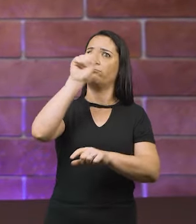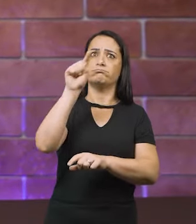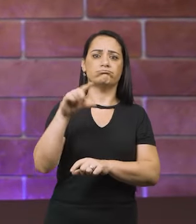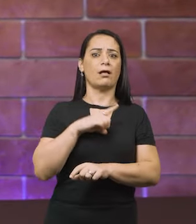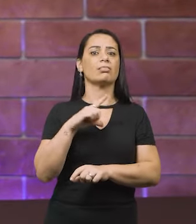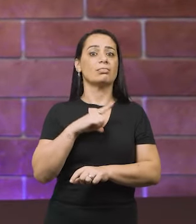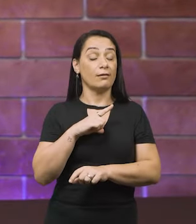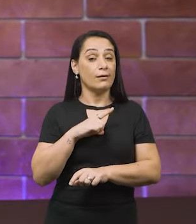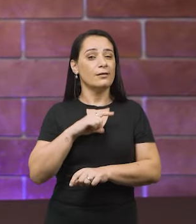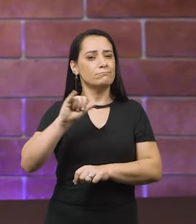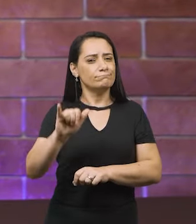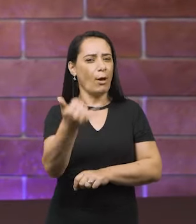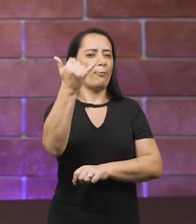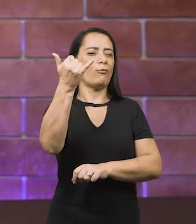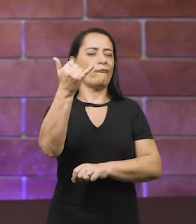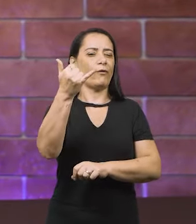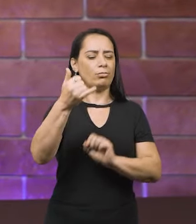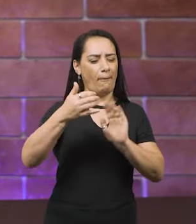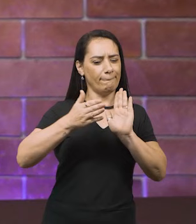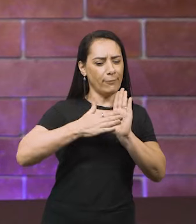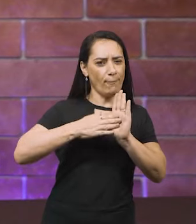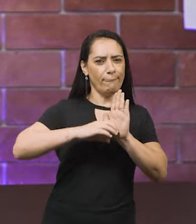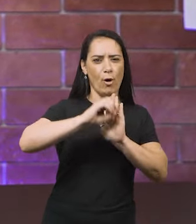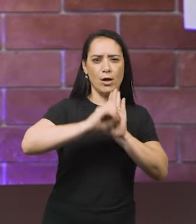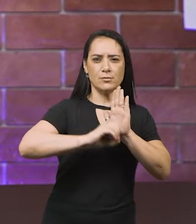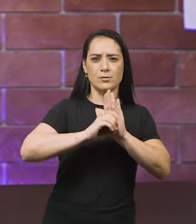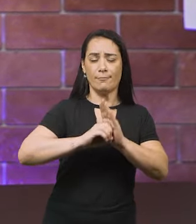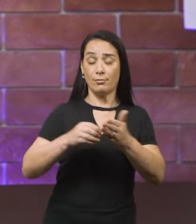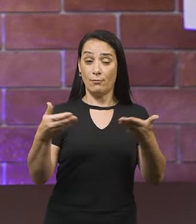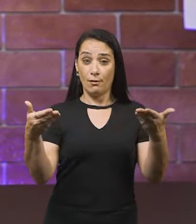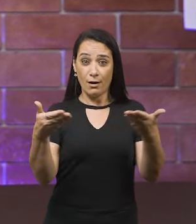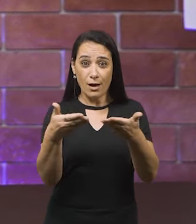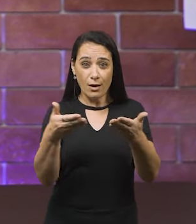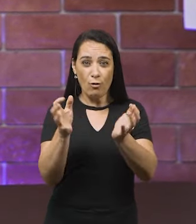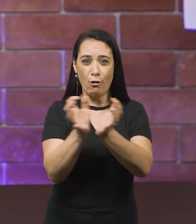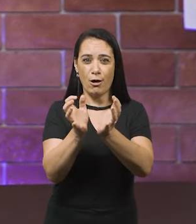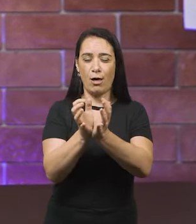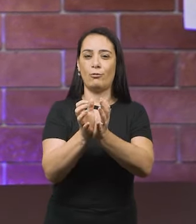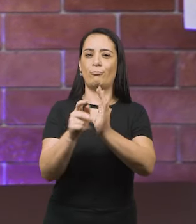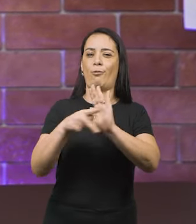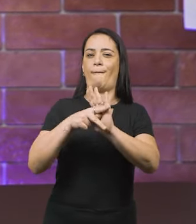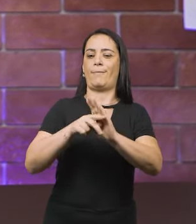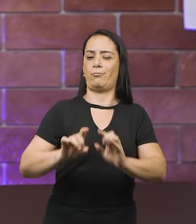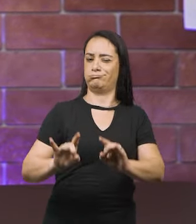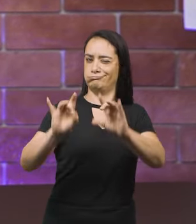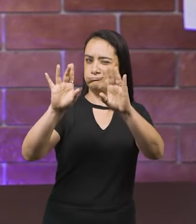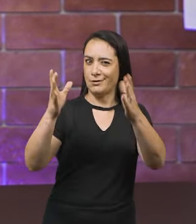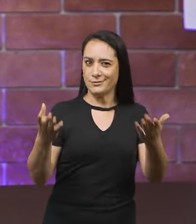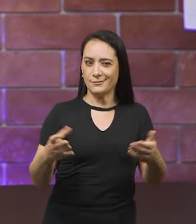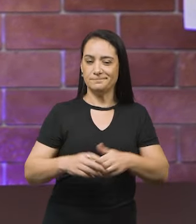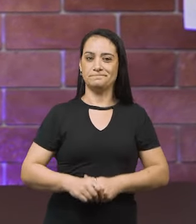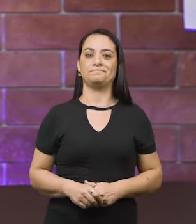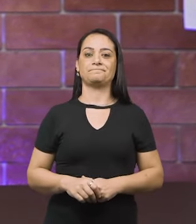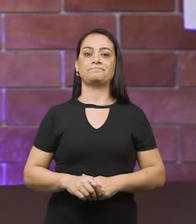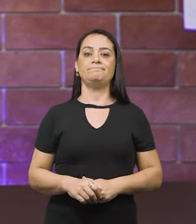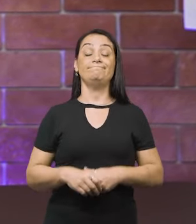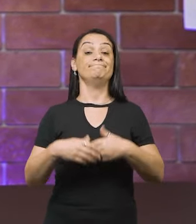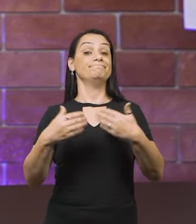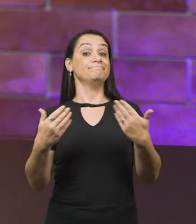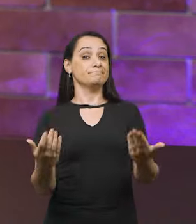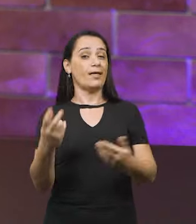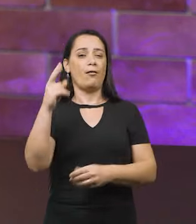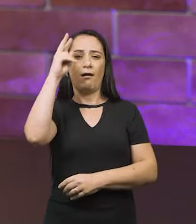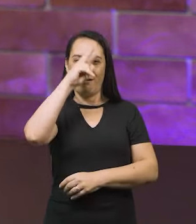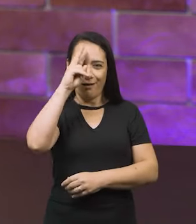também o QR Code que está aparecendo em algum lugar aqui da tela e obtenha uma proposta agora mesmo com o nosso time de